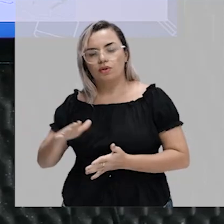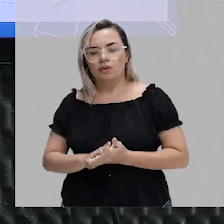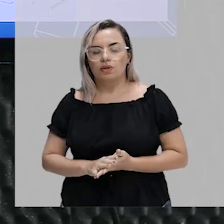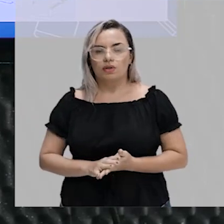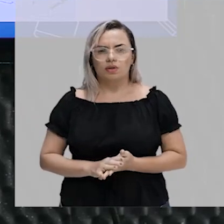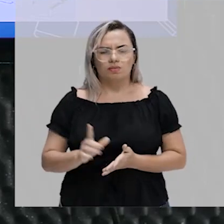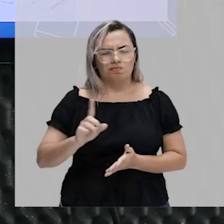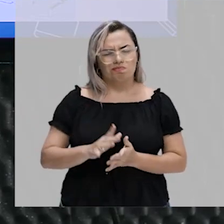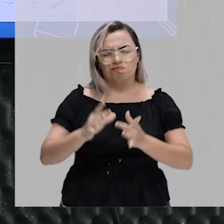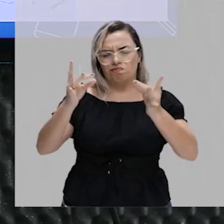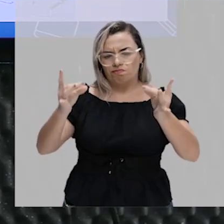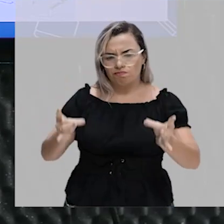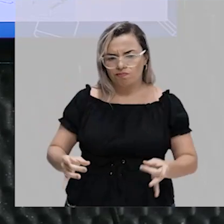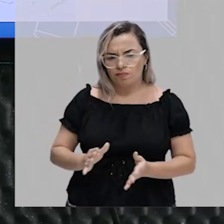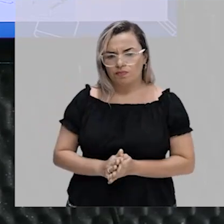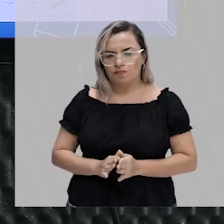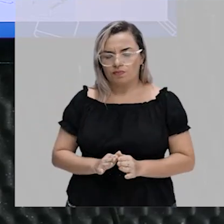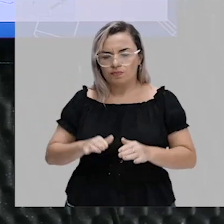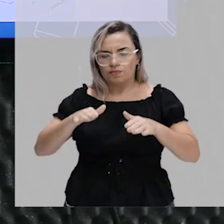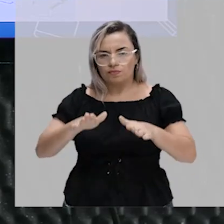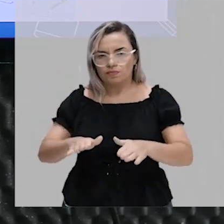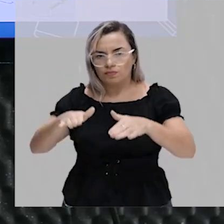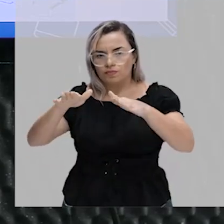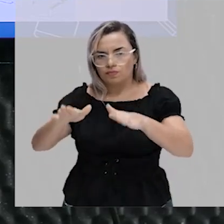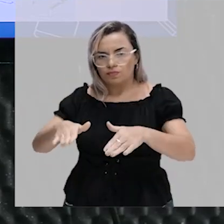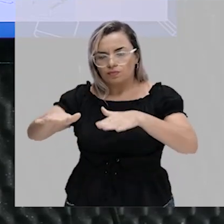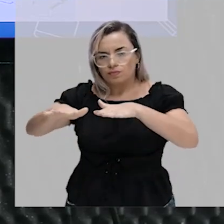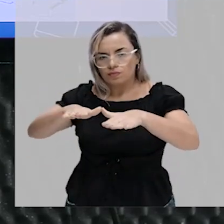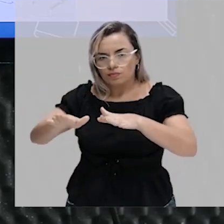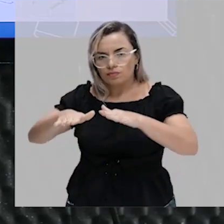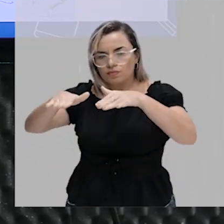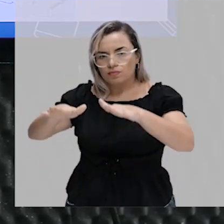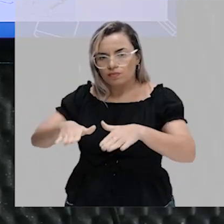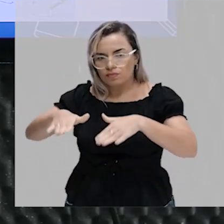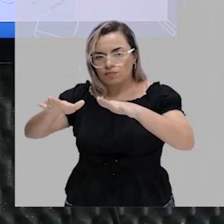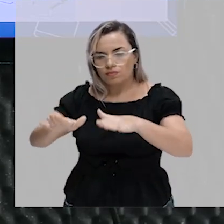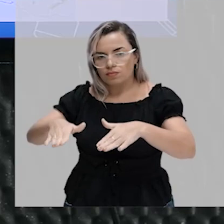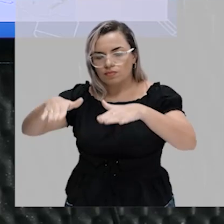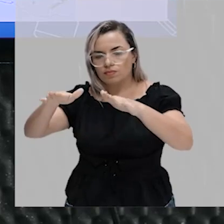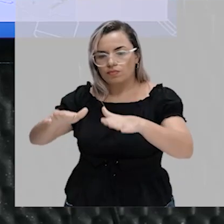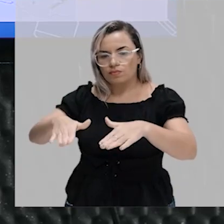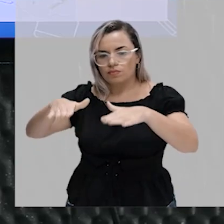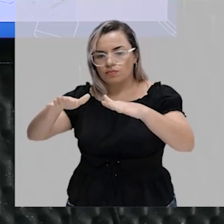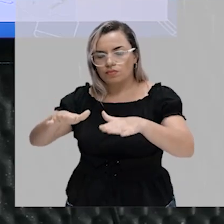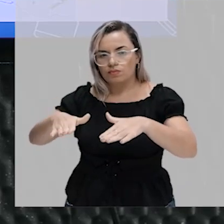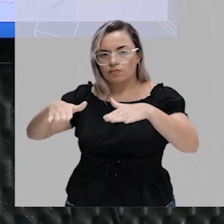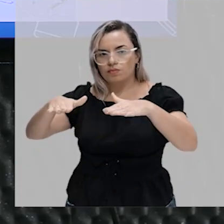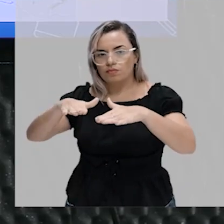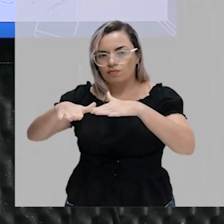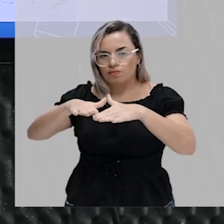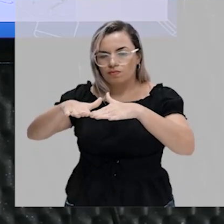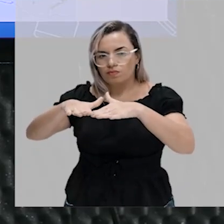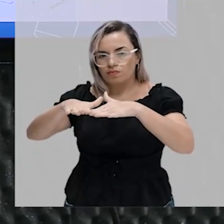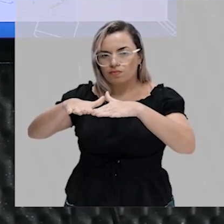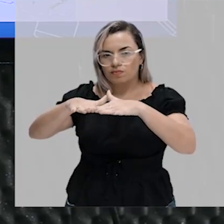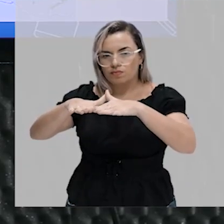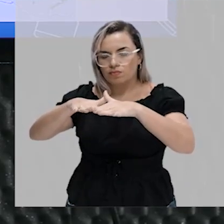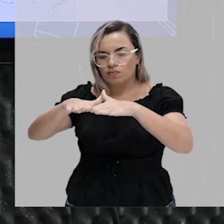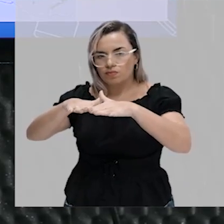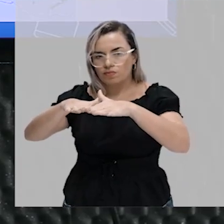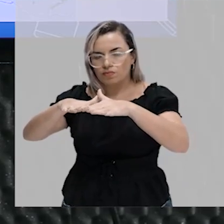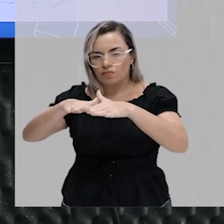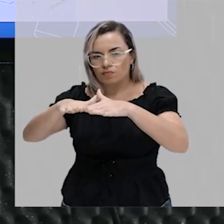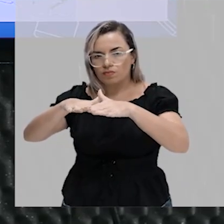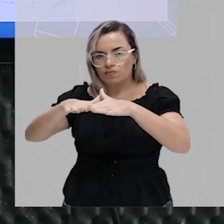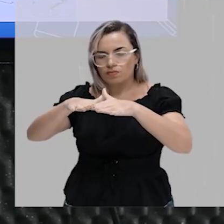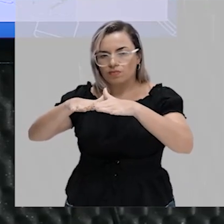mas o certo é que quando uma placa dessa se move, né, ela vai promovendo atrito entre uma placa e outra,